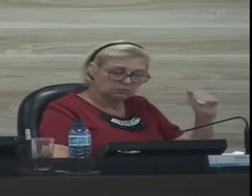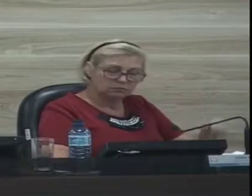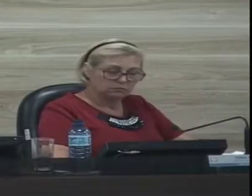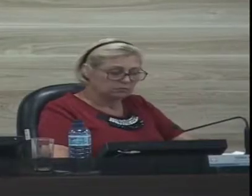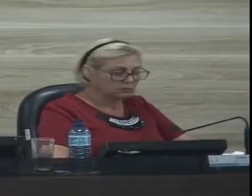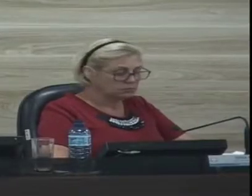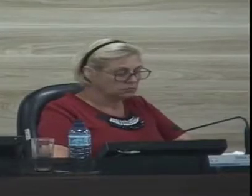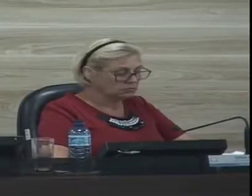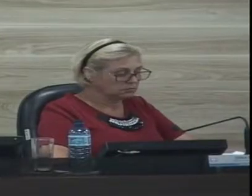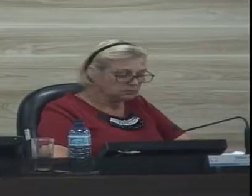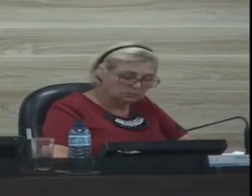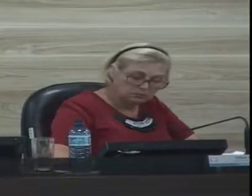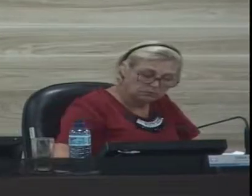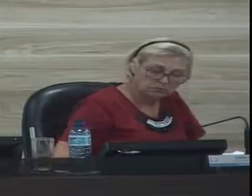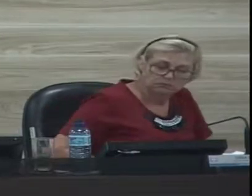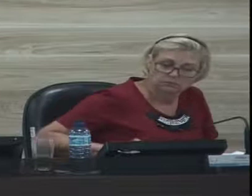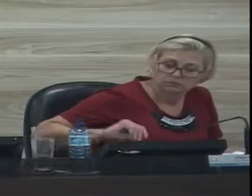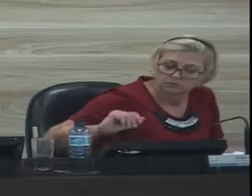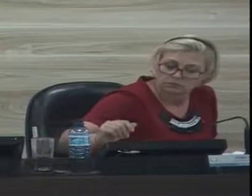Continua em discussão.